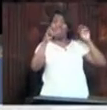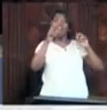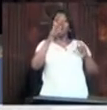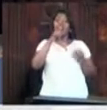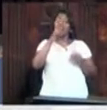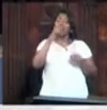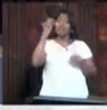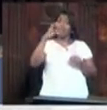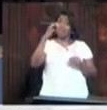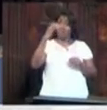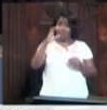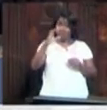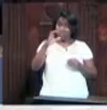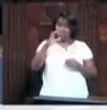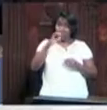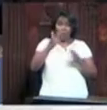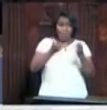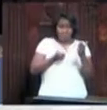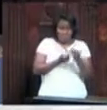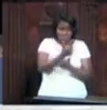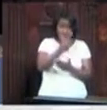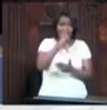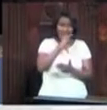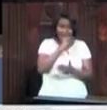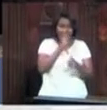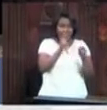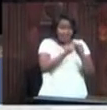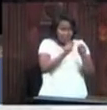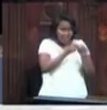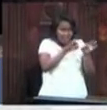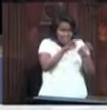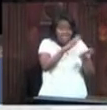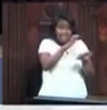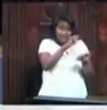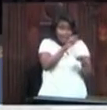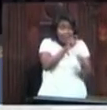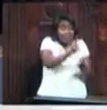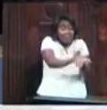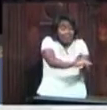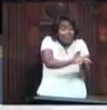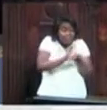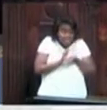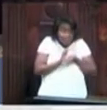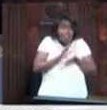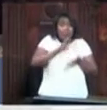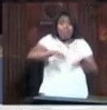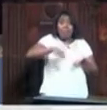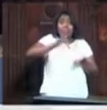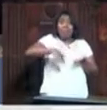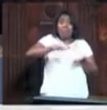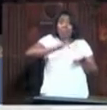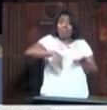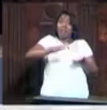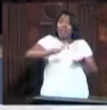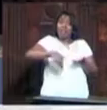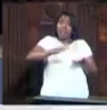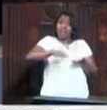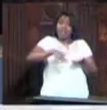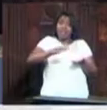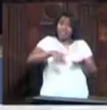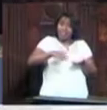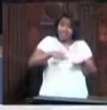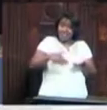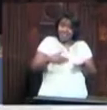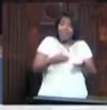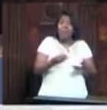comprando a água produzida pela SEDAI a preço menor do que o custo da produção, para que tenha